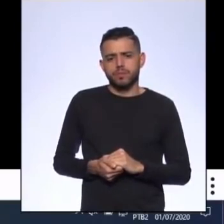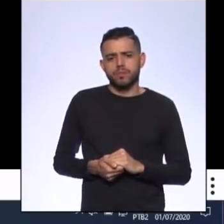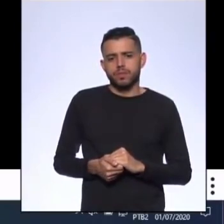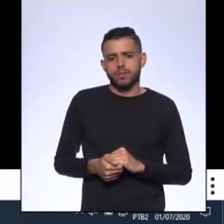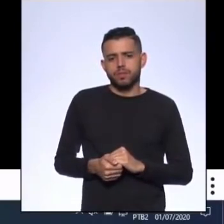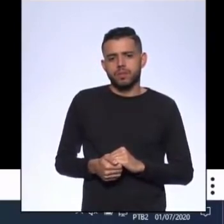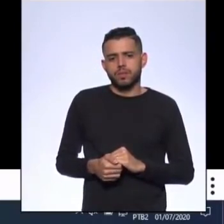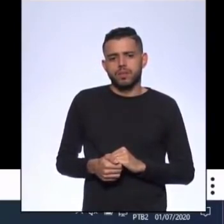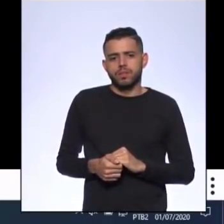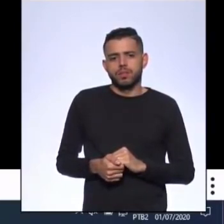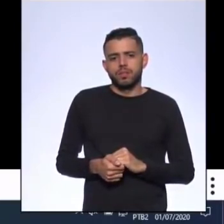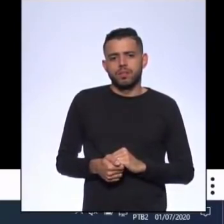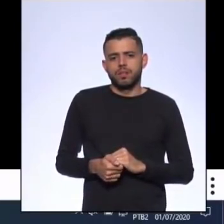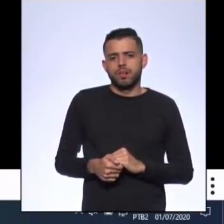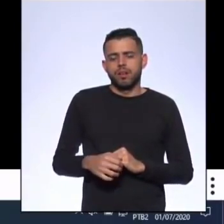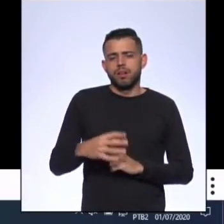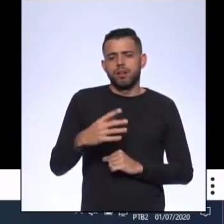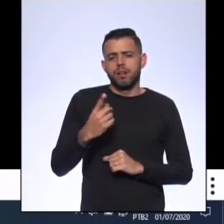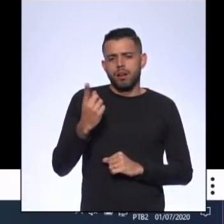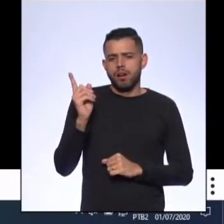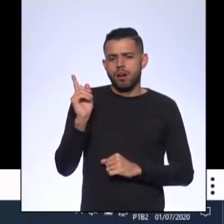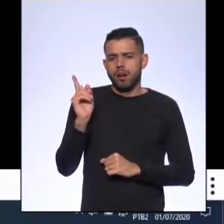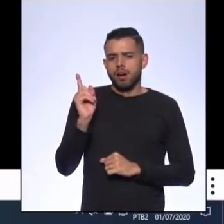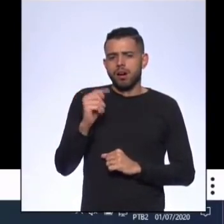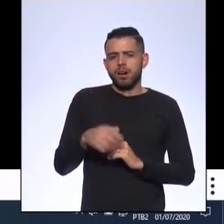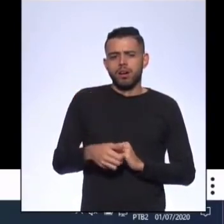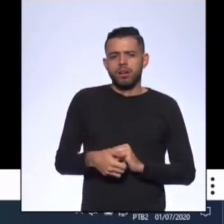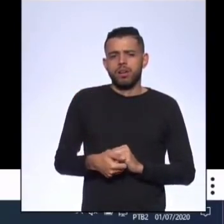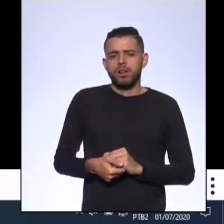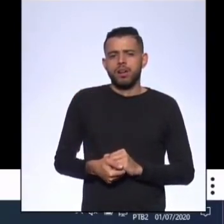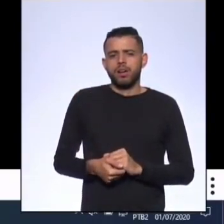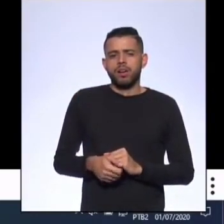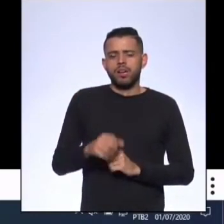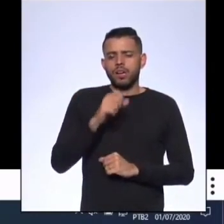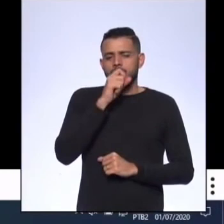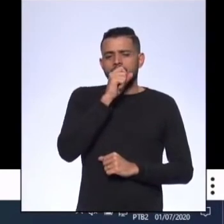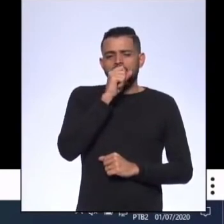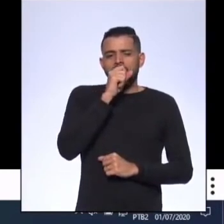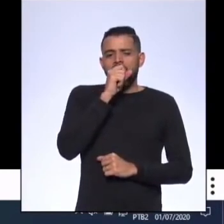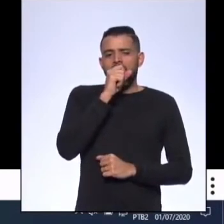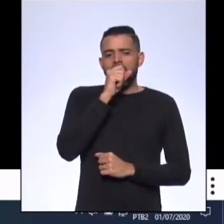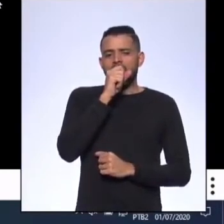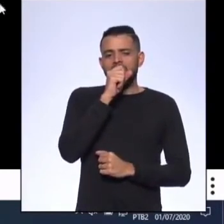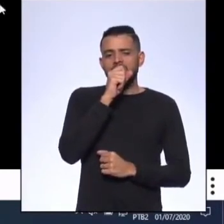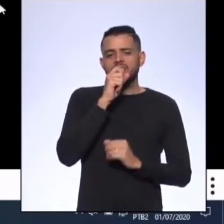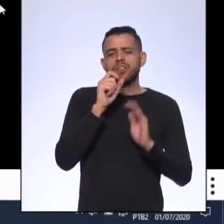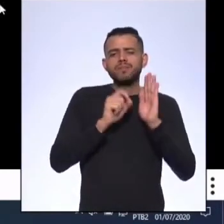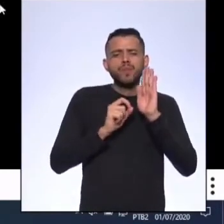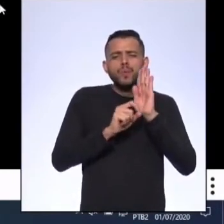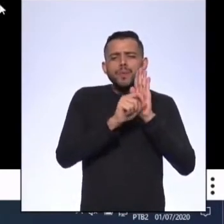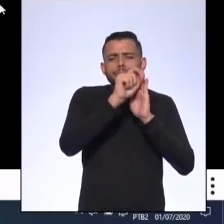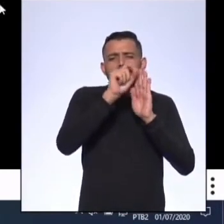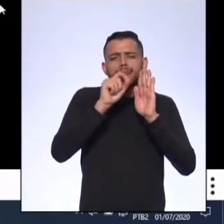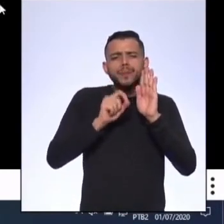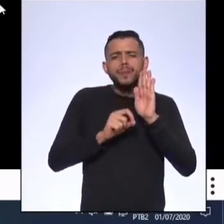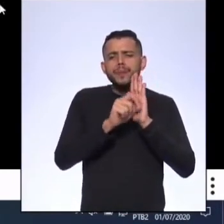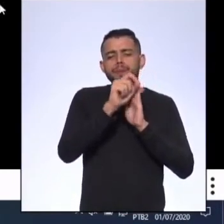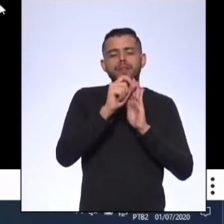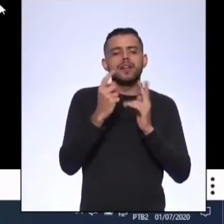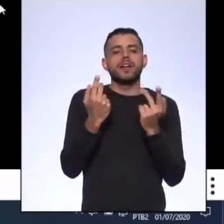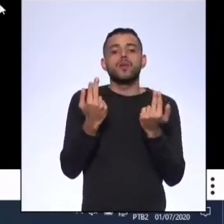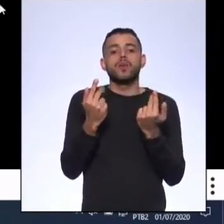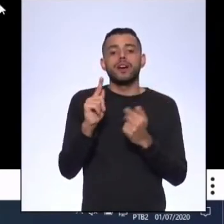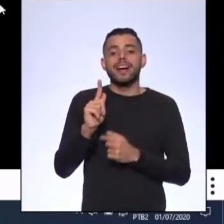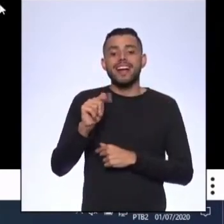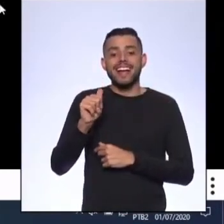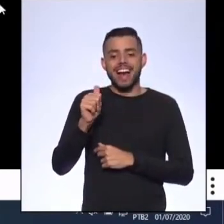que tem tudo bonitinho na física, que né? Bonitinho, que lindo, né? Então, essas bolinhas estão representando as